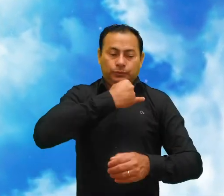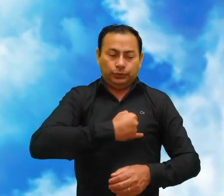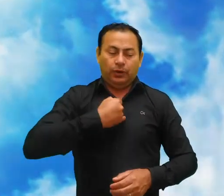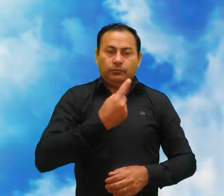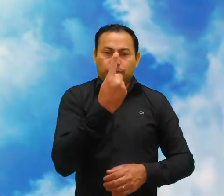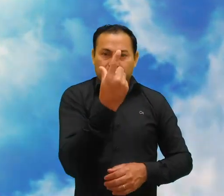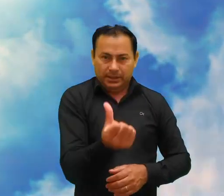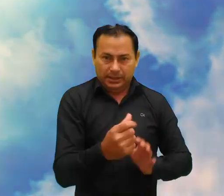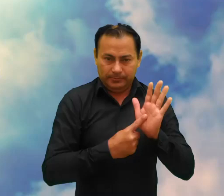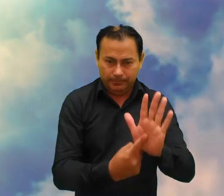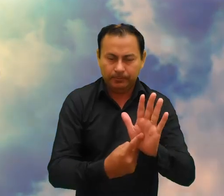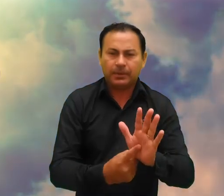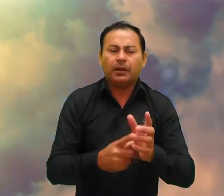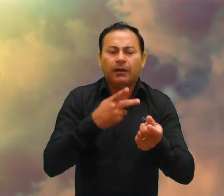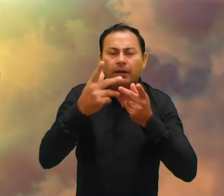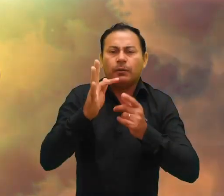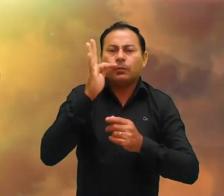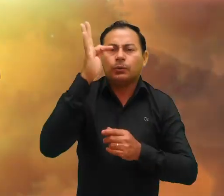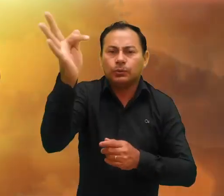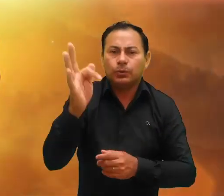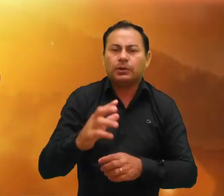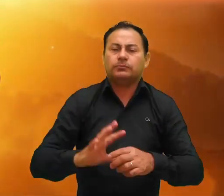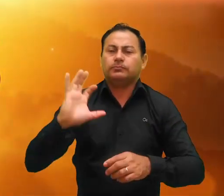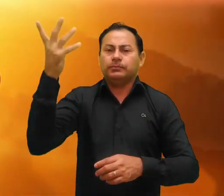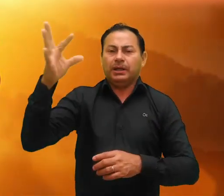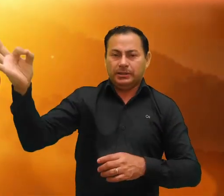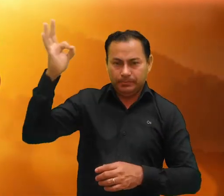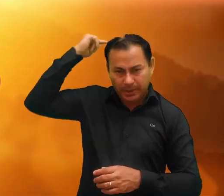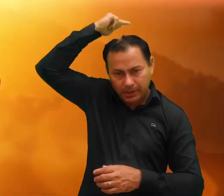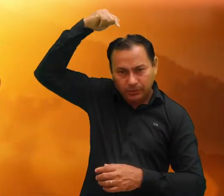16. Por isso, no que concerne ao futuro e aos fatos